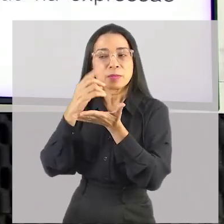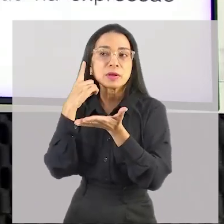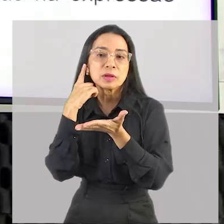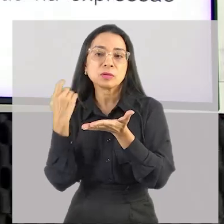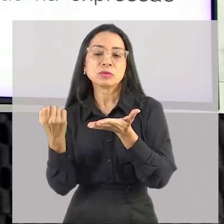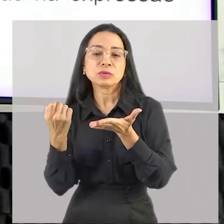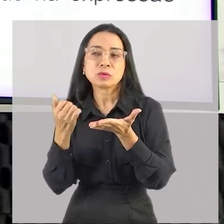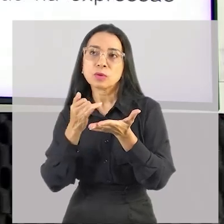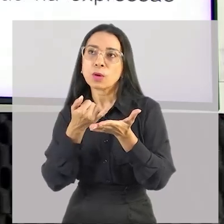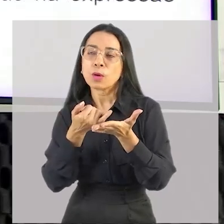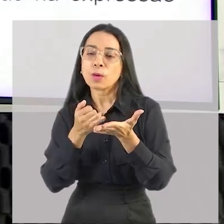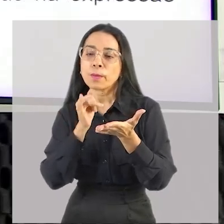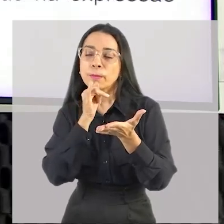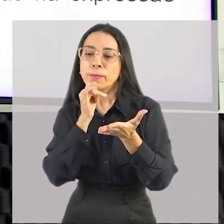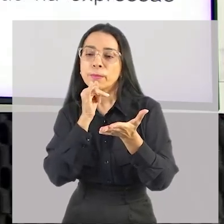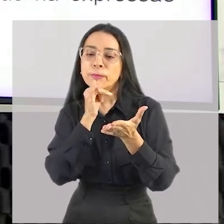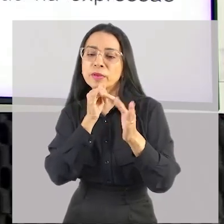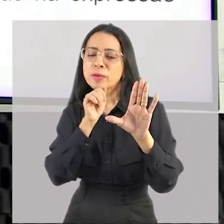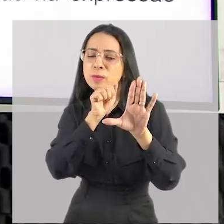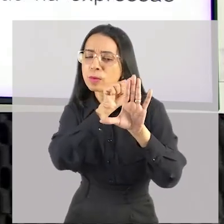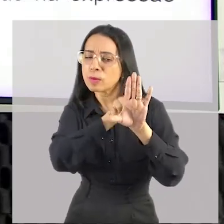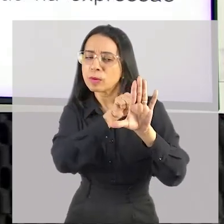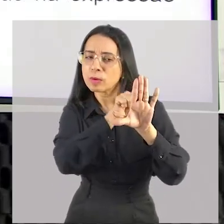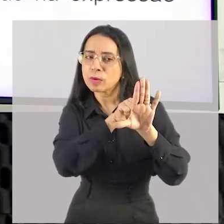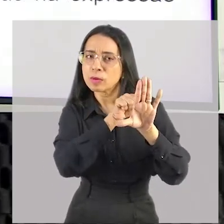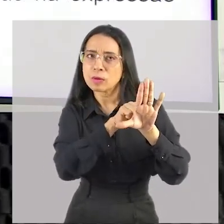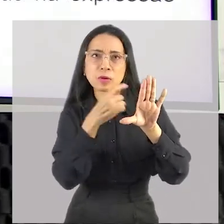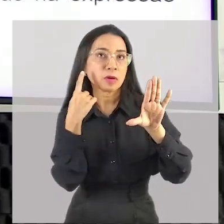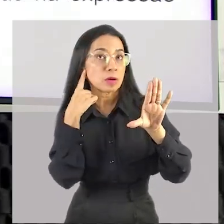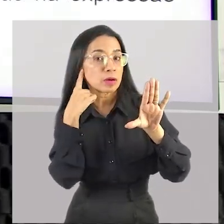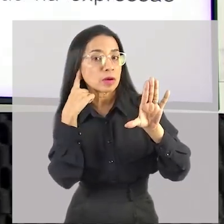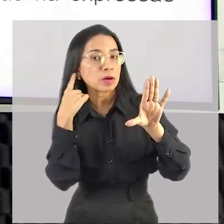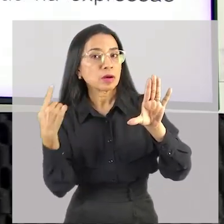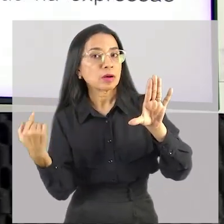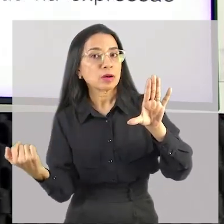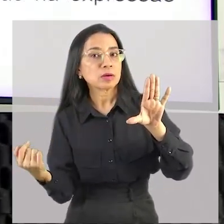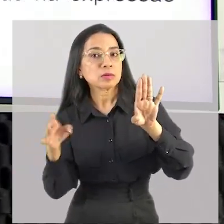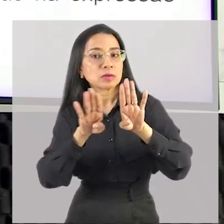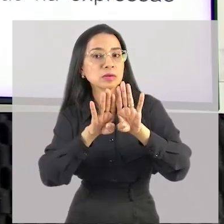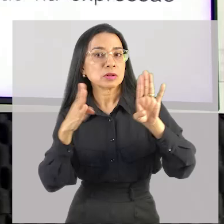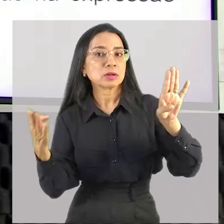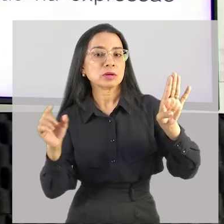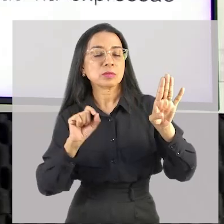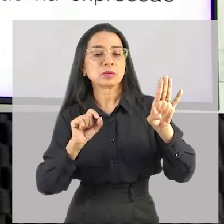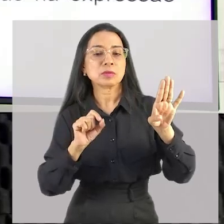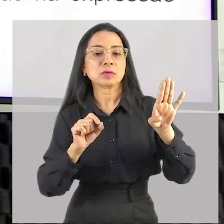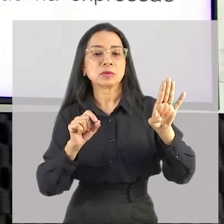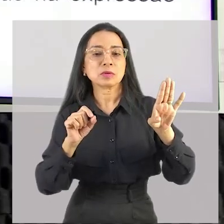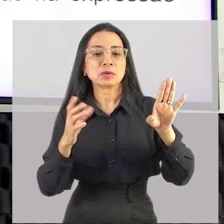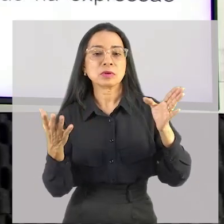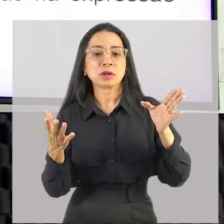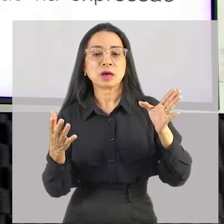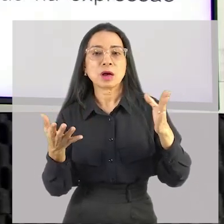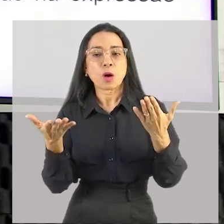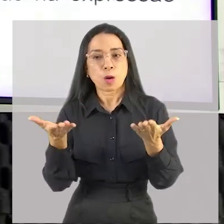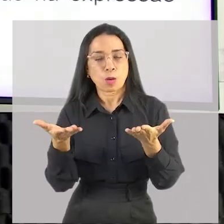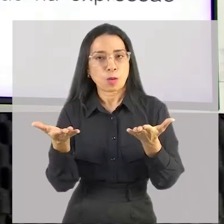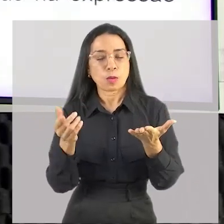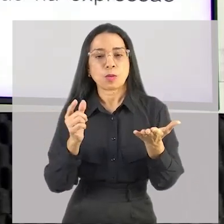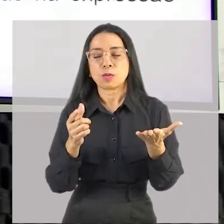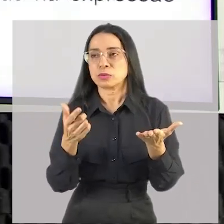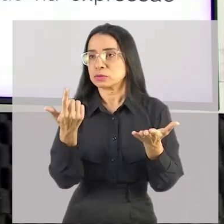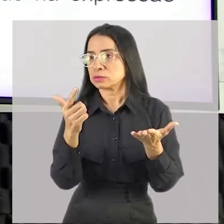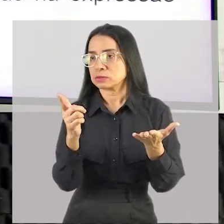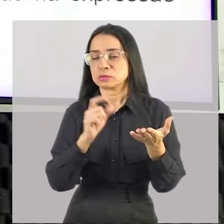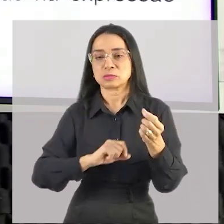ó. Toque, toque. Toque, toque é o barulho que a gente faz na porta. Hoje em